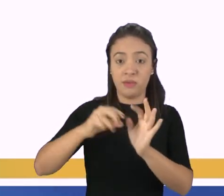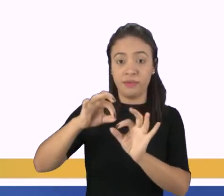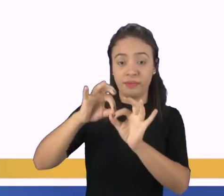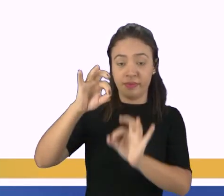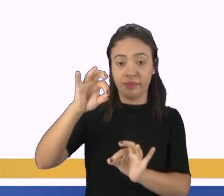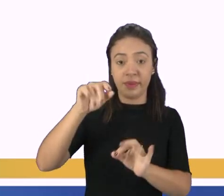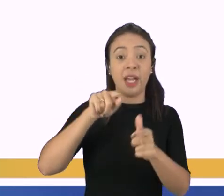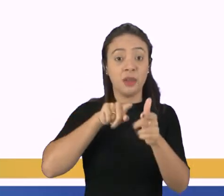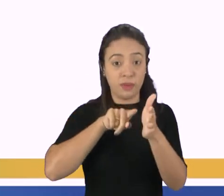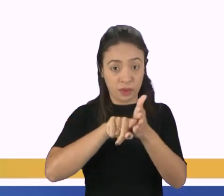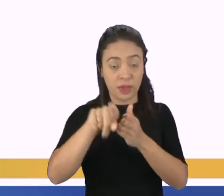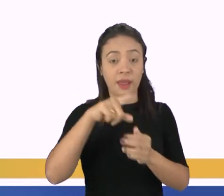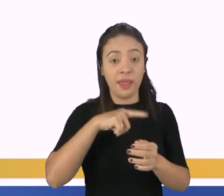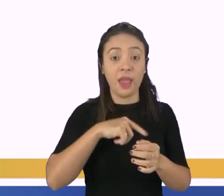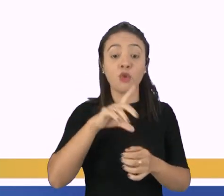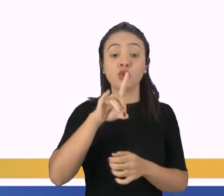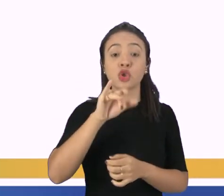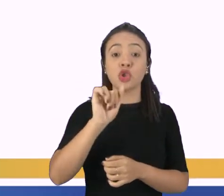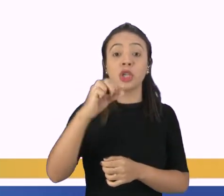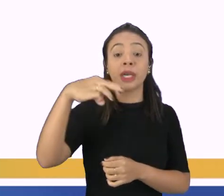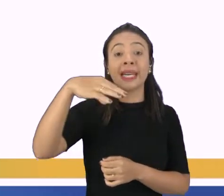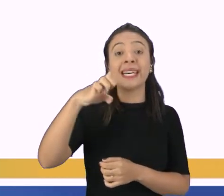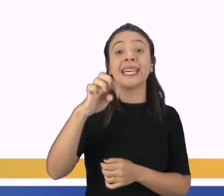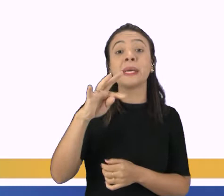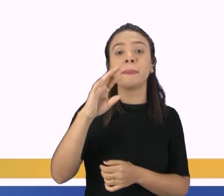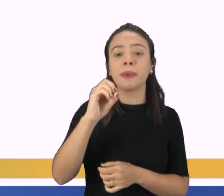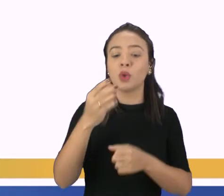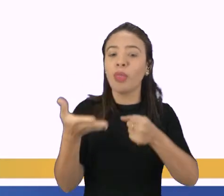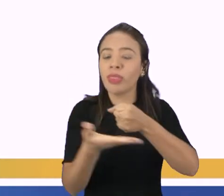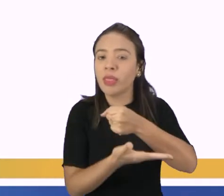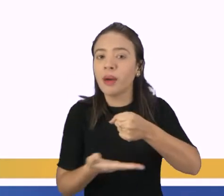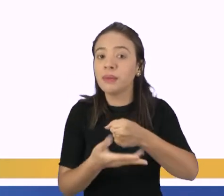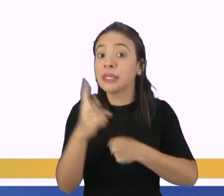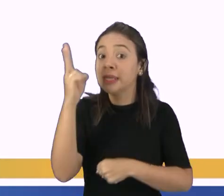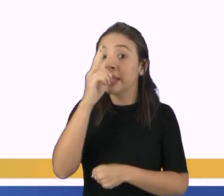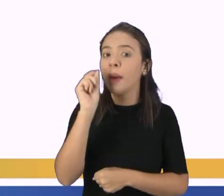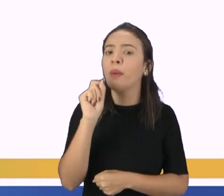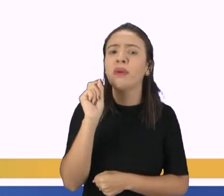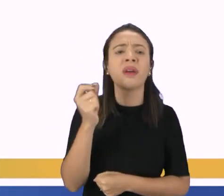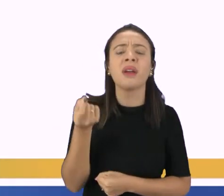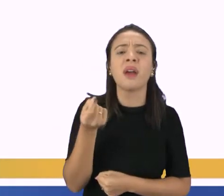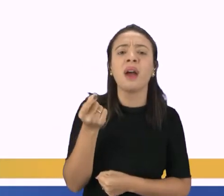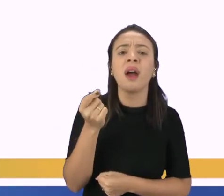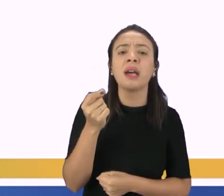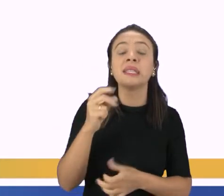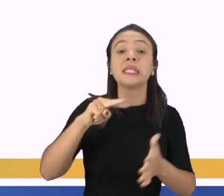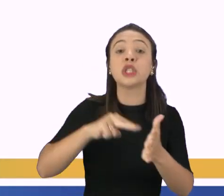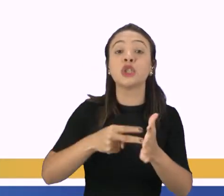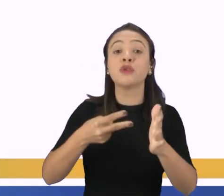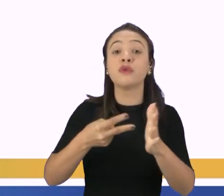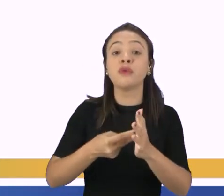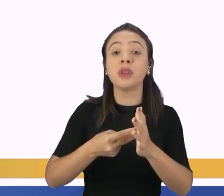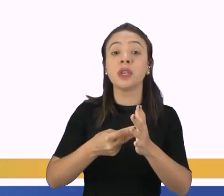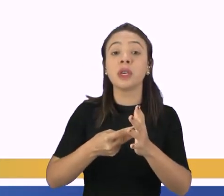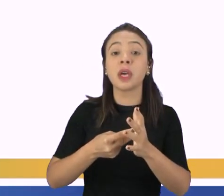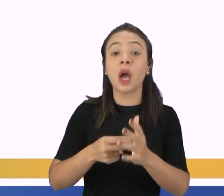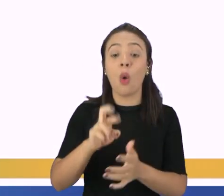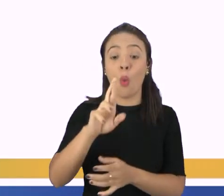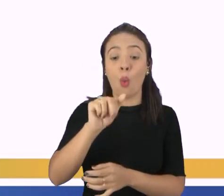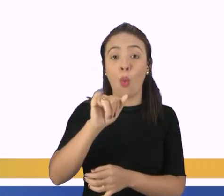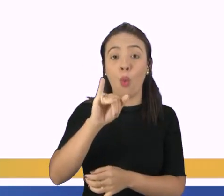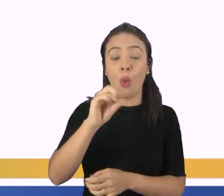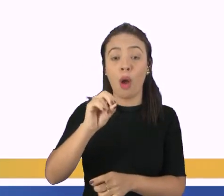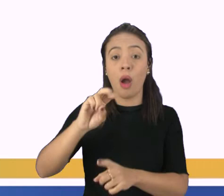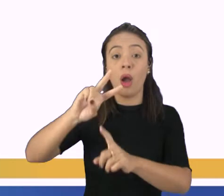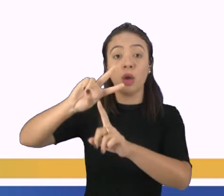o diâmetro de sua base. Bom, aí você deve lembrar que o diâmetro, na verdade, ele é o dobro do raio. Então, se o